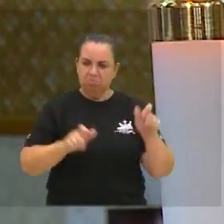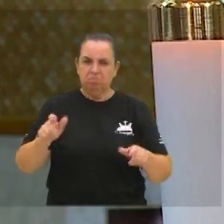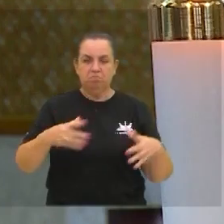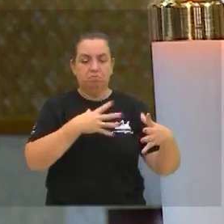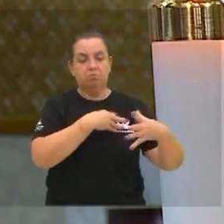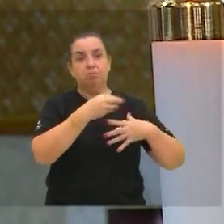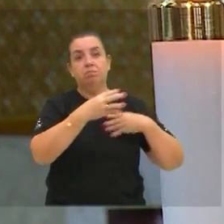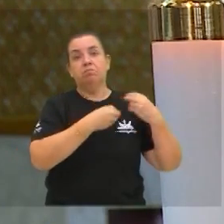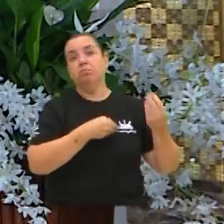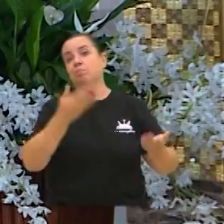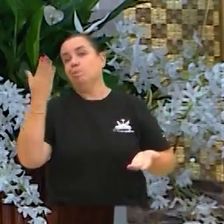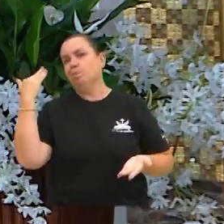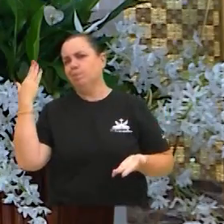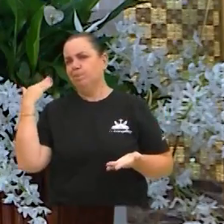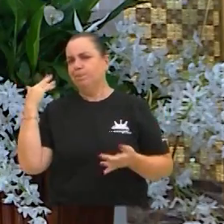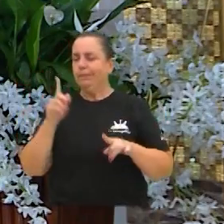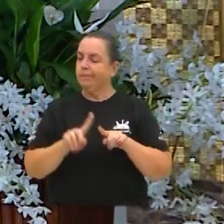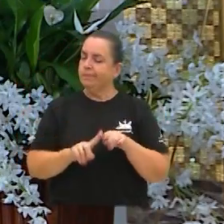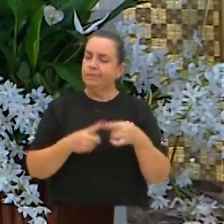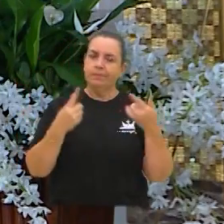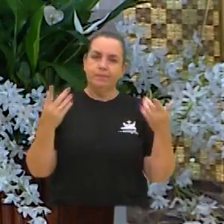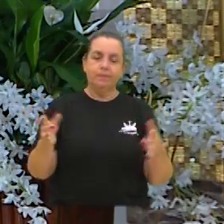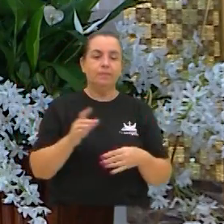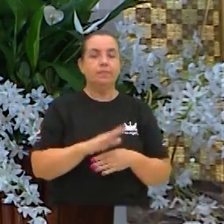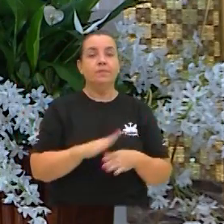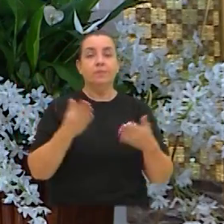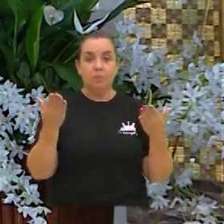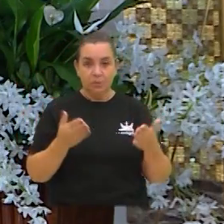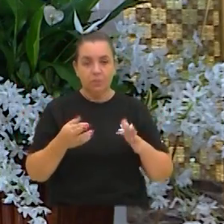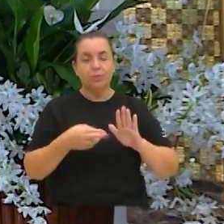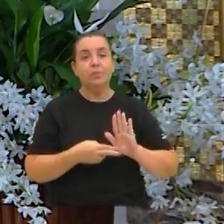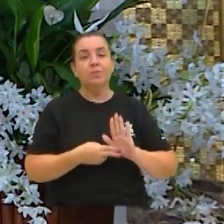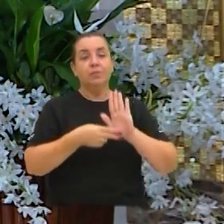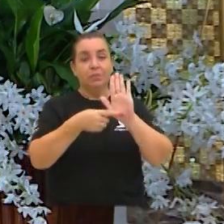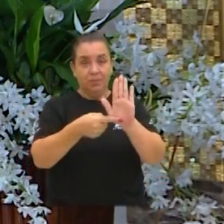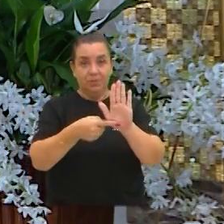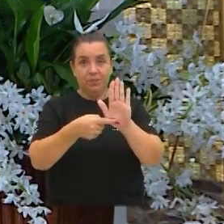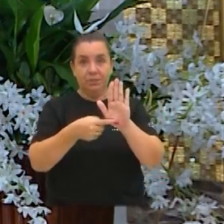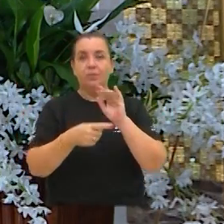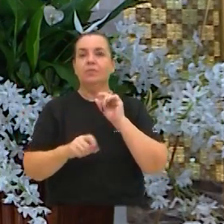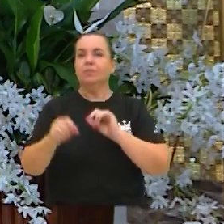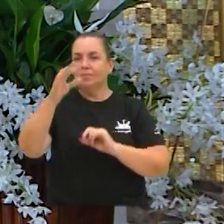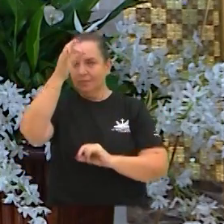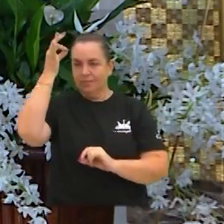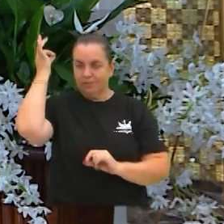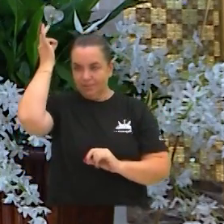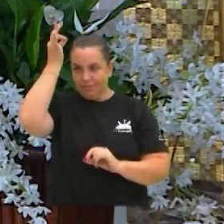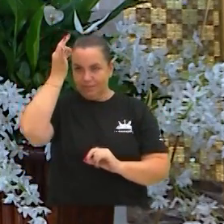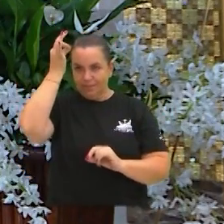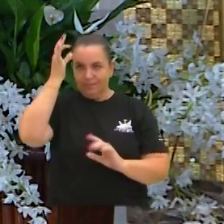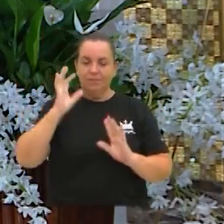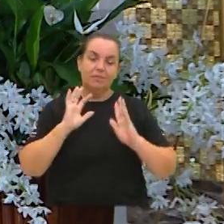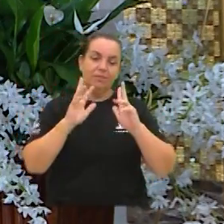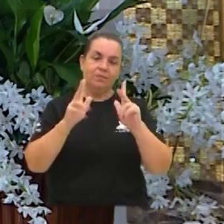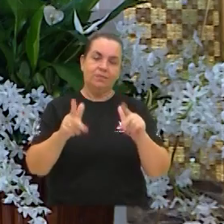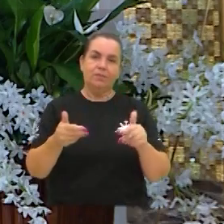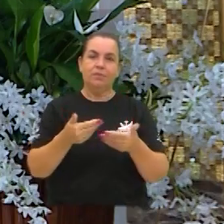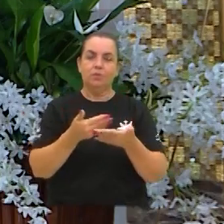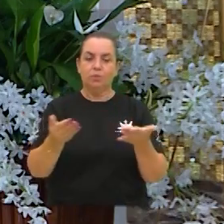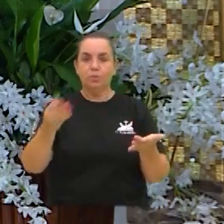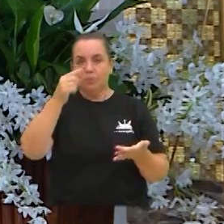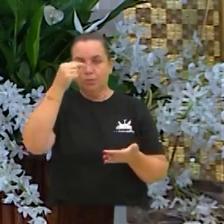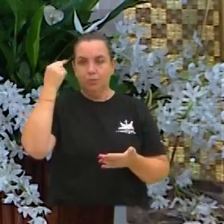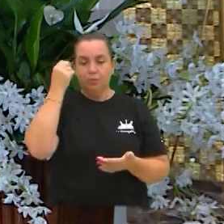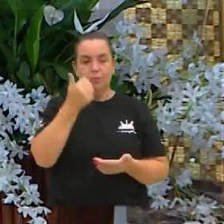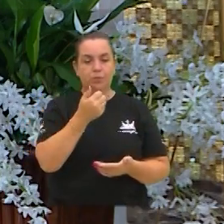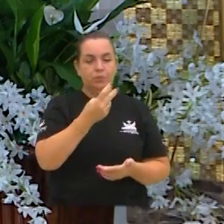gerações passadas, mas acaba de o revelar agora, pelo Espírito, aos seus santos